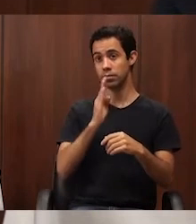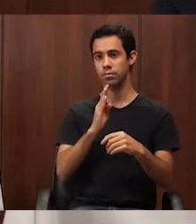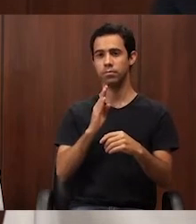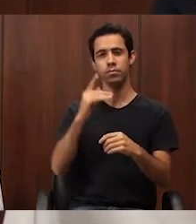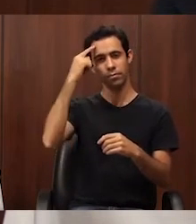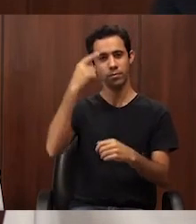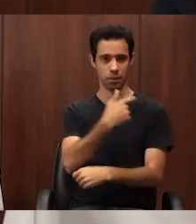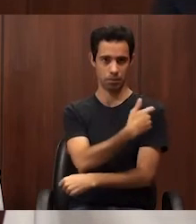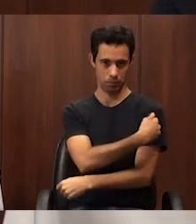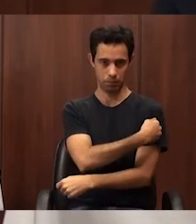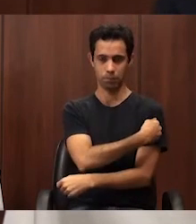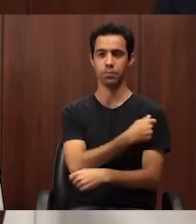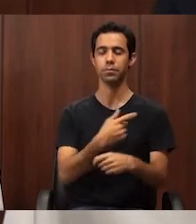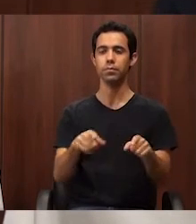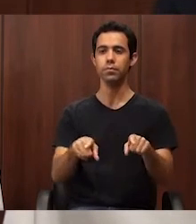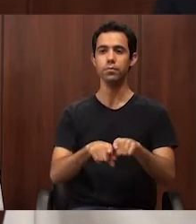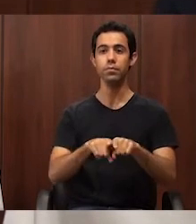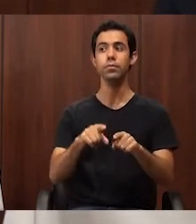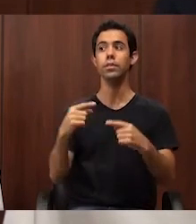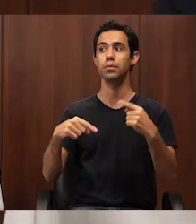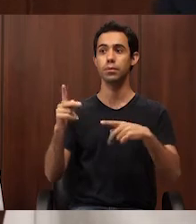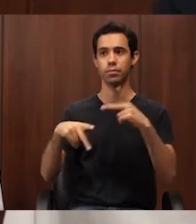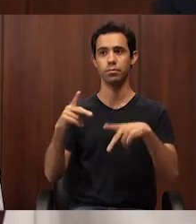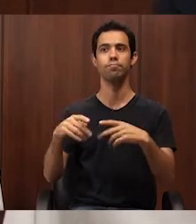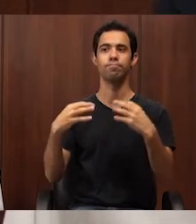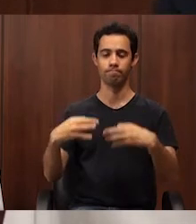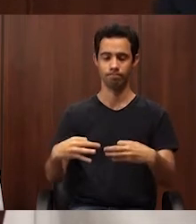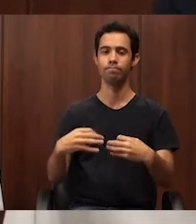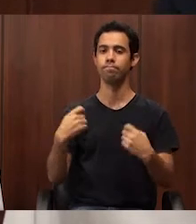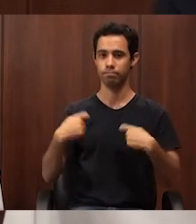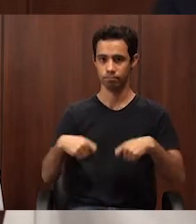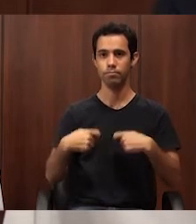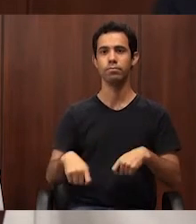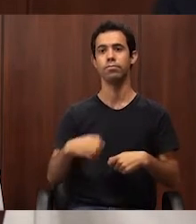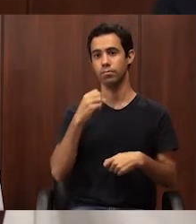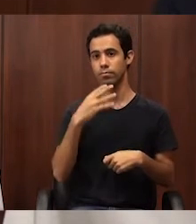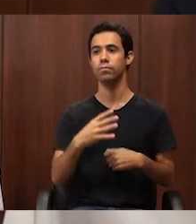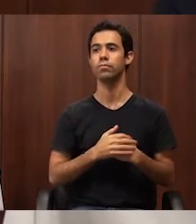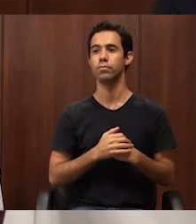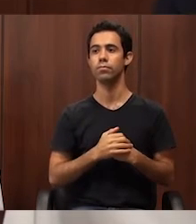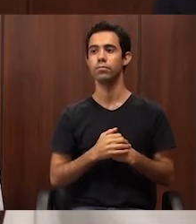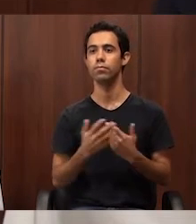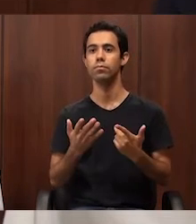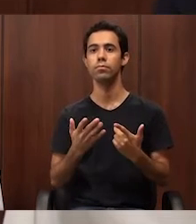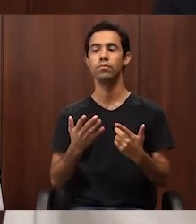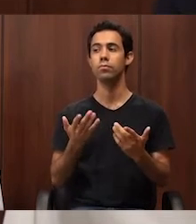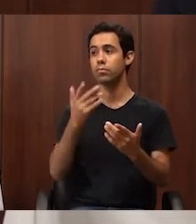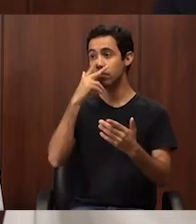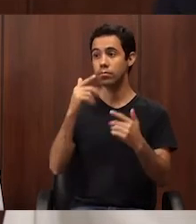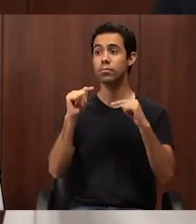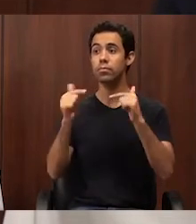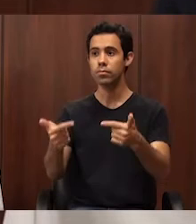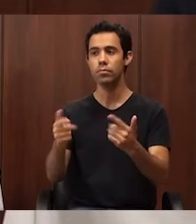vacinação. Nós temos uma política pública realmente eficiente de vacinação. E eu não vejo ações